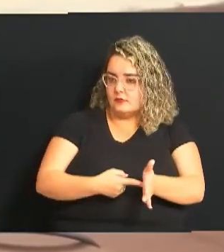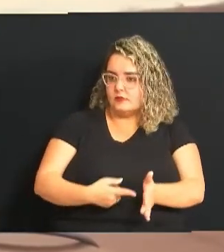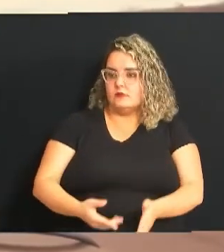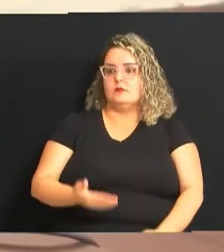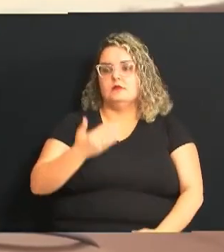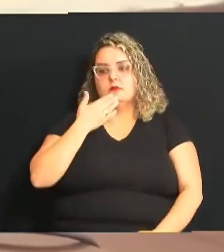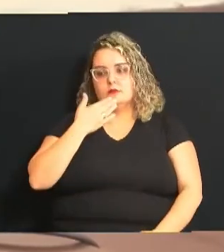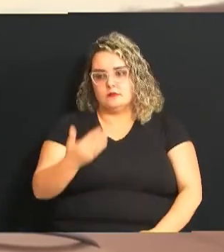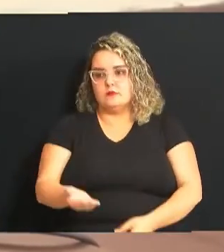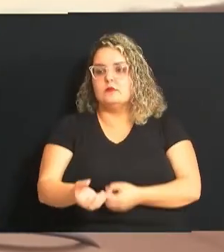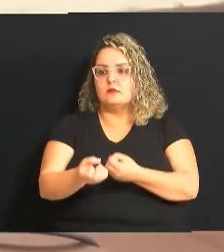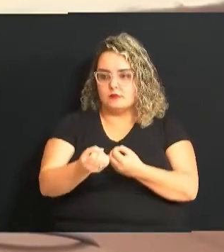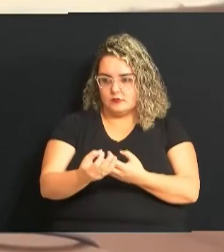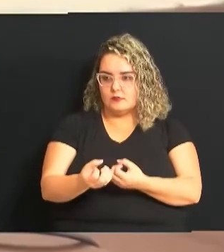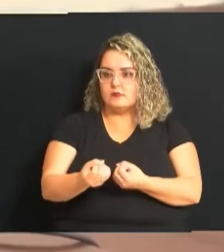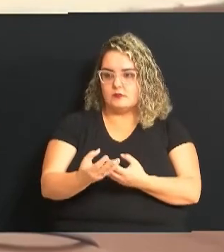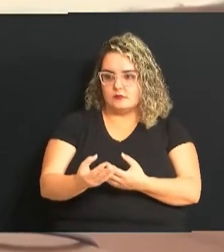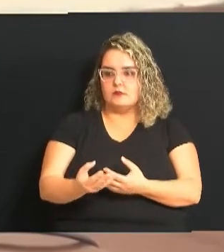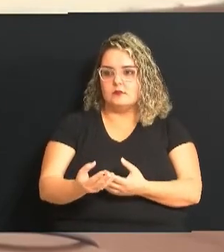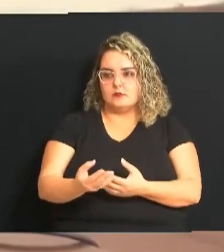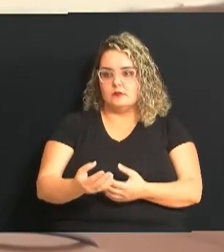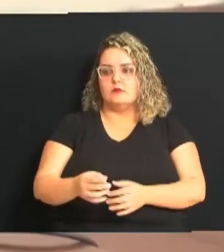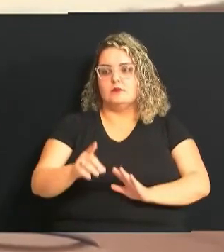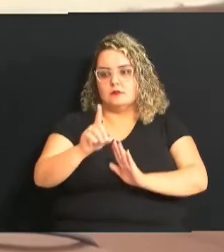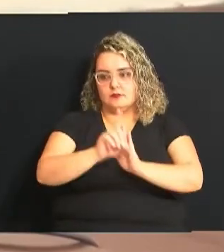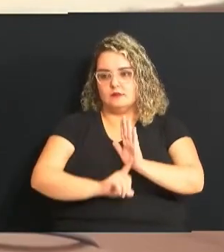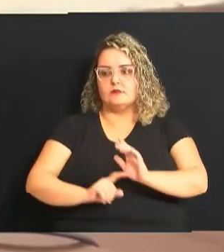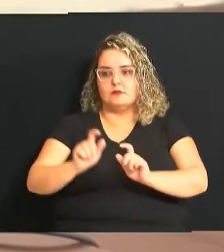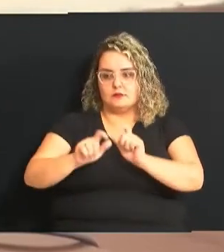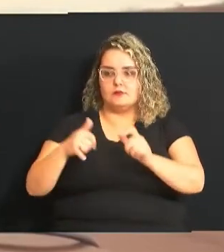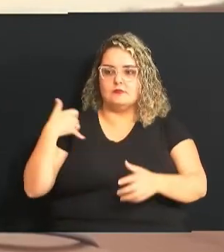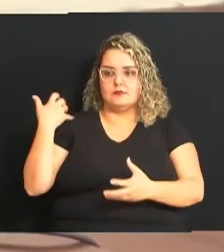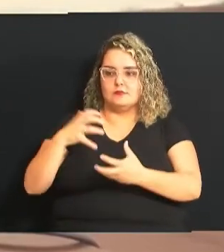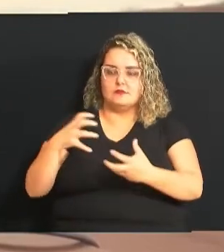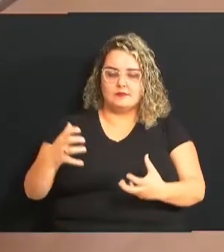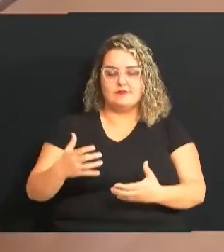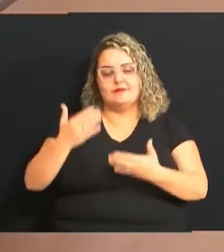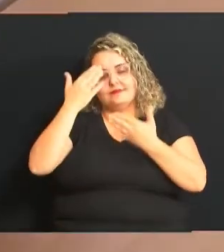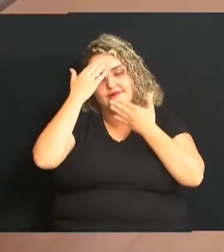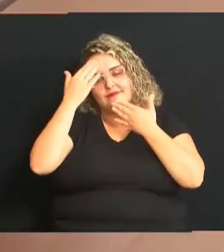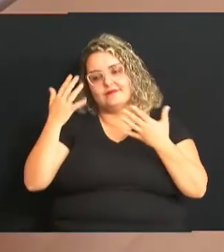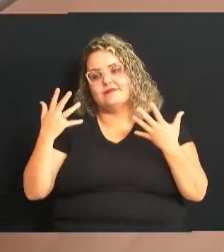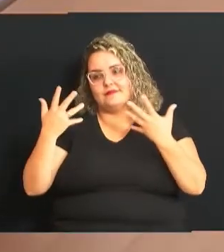pedidos de informação a respeito dos direitos da pessoa idosa. Eu agradeço a todos.